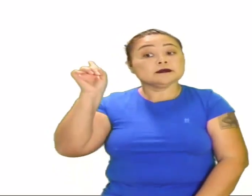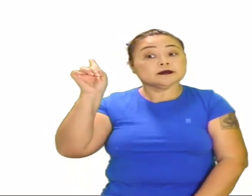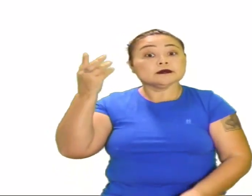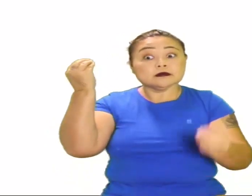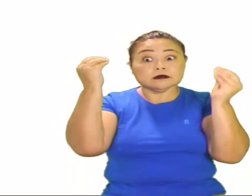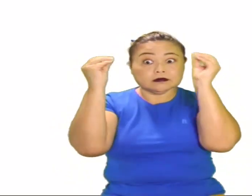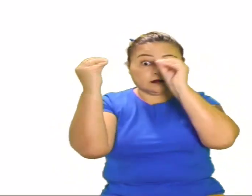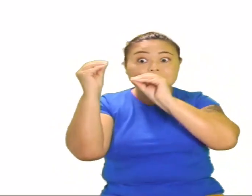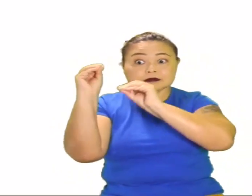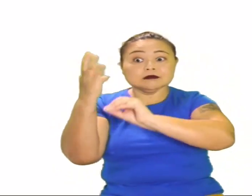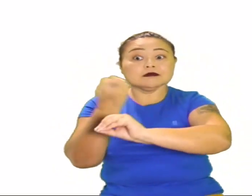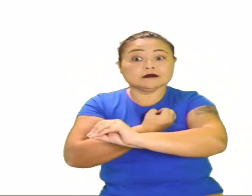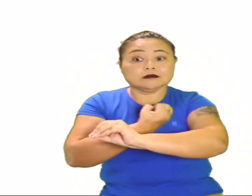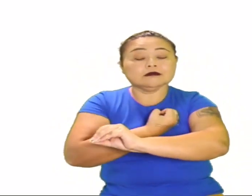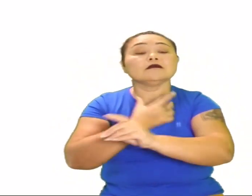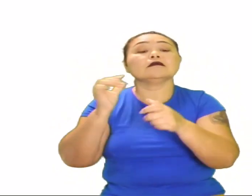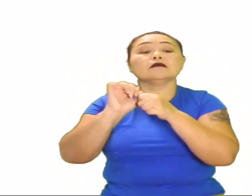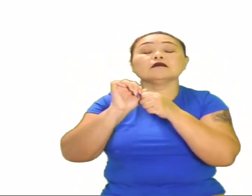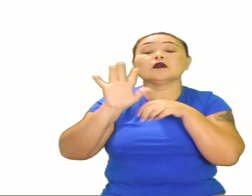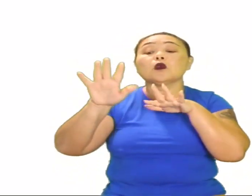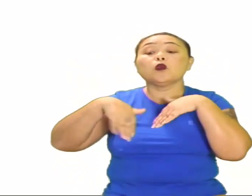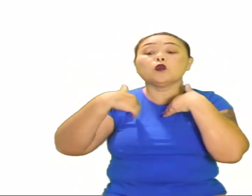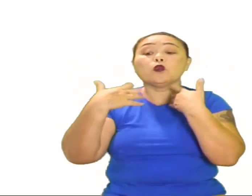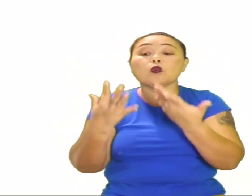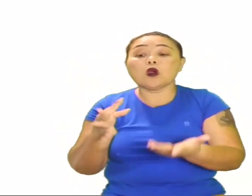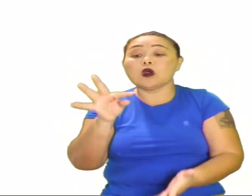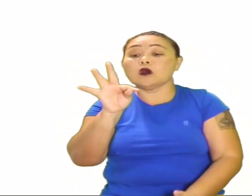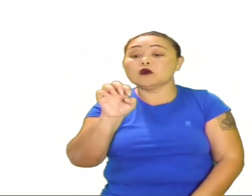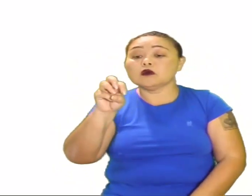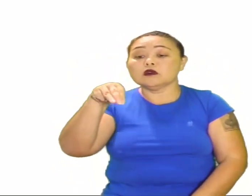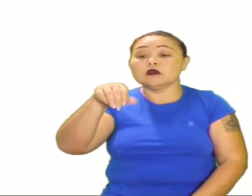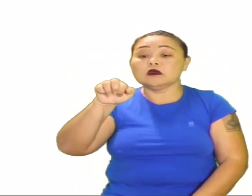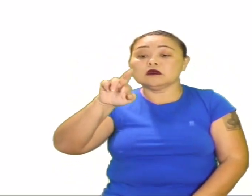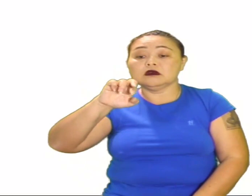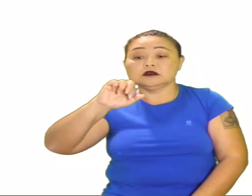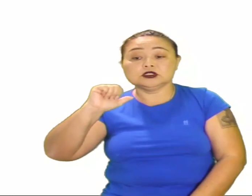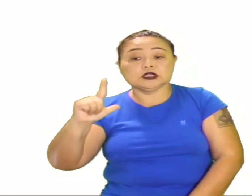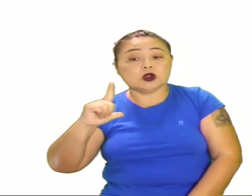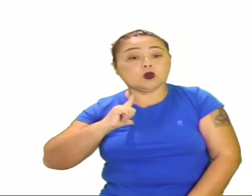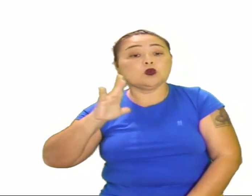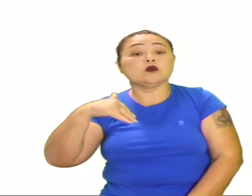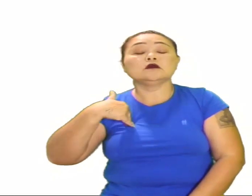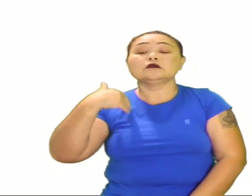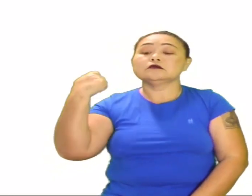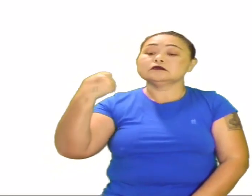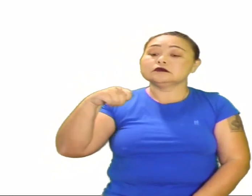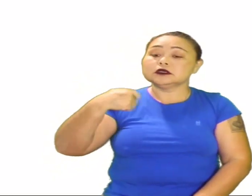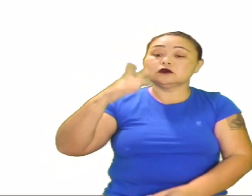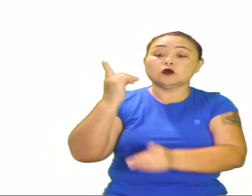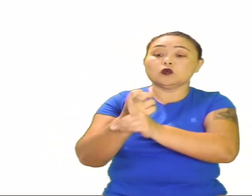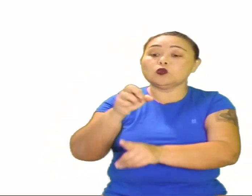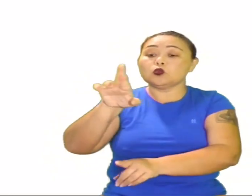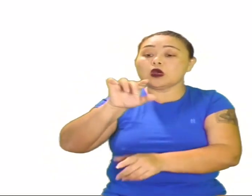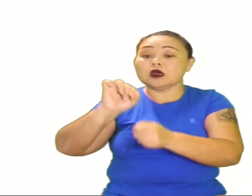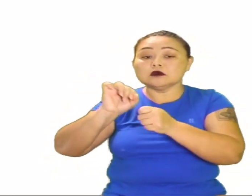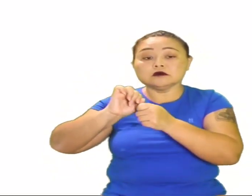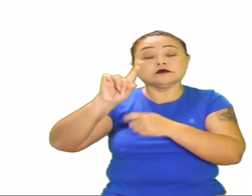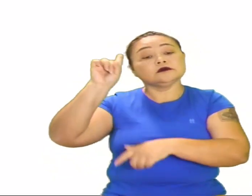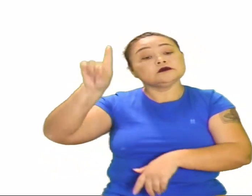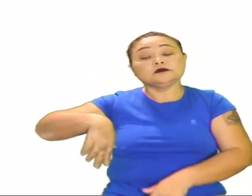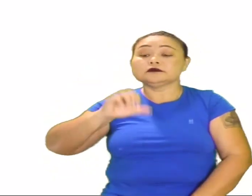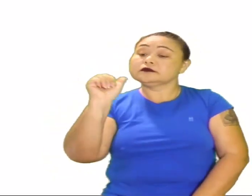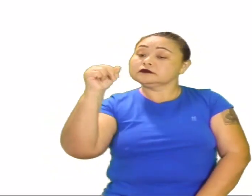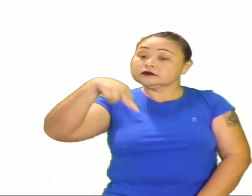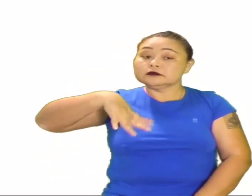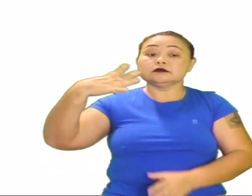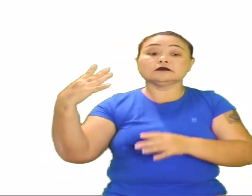lá trabalhar o nosso termo geral, porque a gente precisa da razão, né? A n é igual a 1 mais n menos